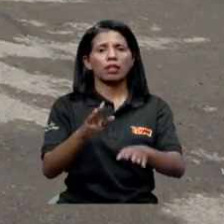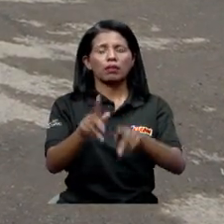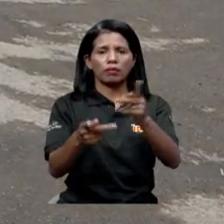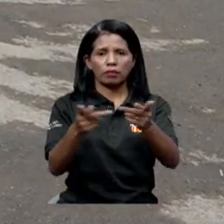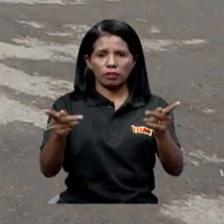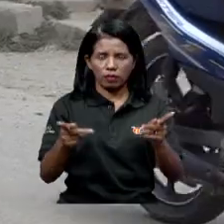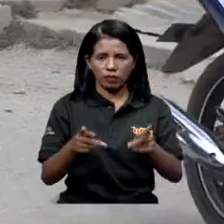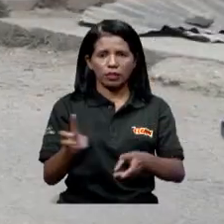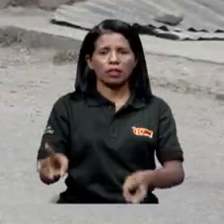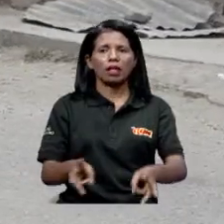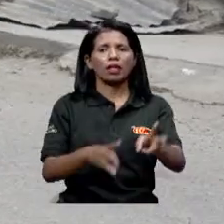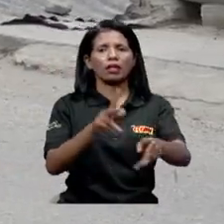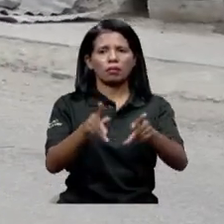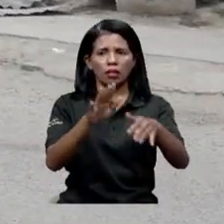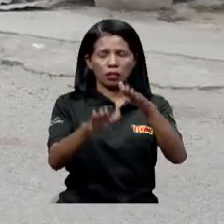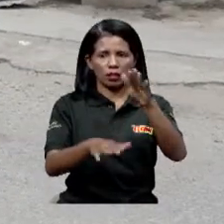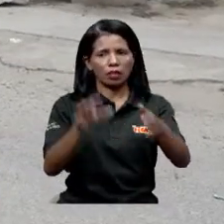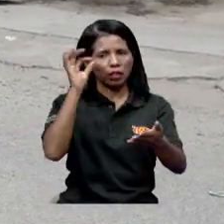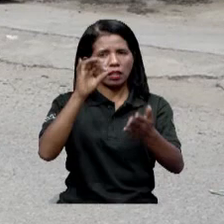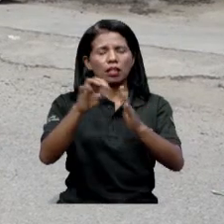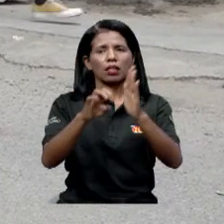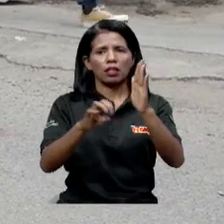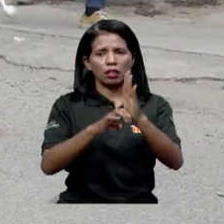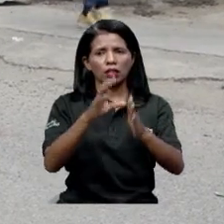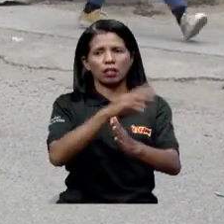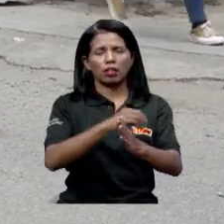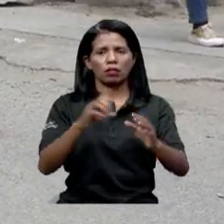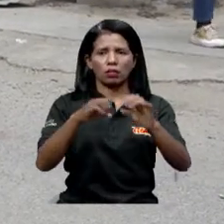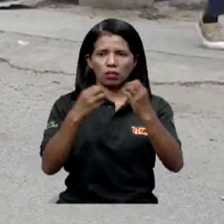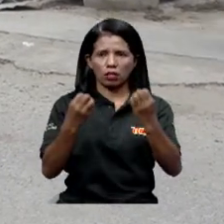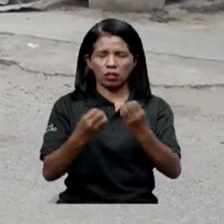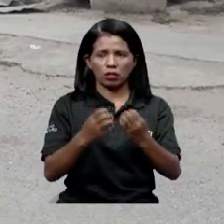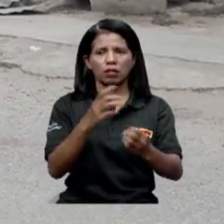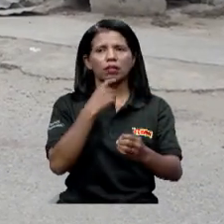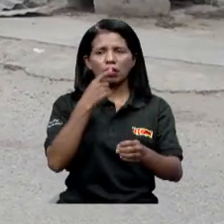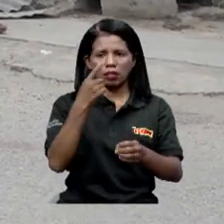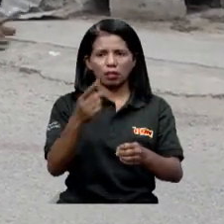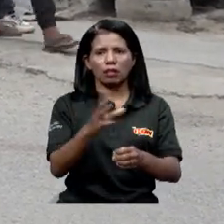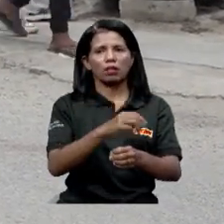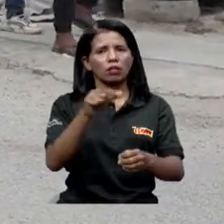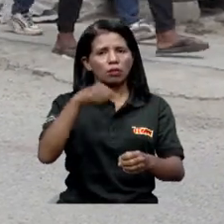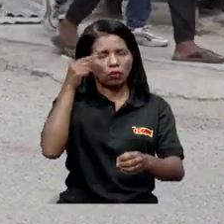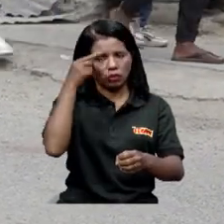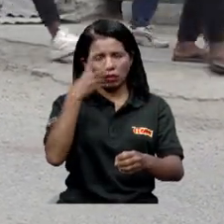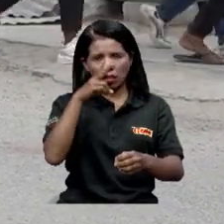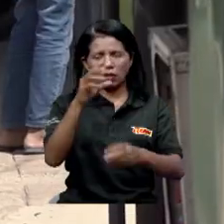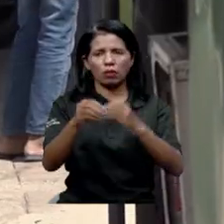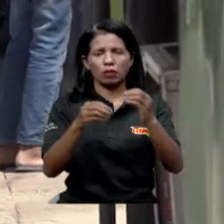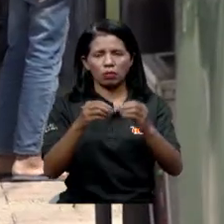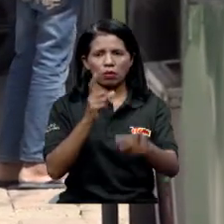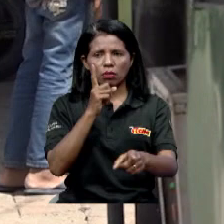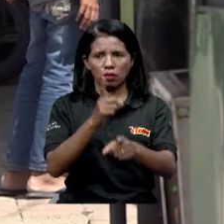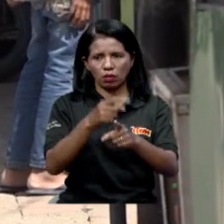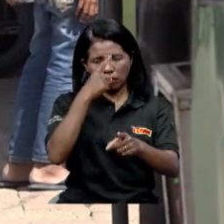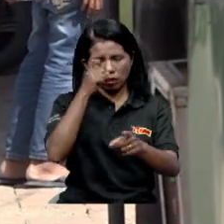negosiu. Tambane, Secretario Estado Assunto Toponimia no Organização Urbana Hateten, Governo se hare questão ne o sério,